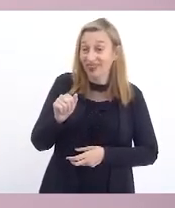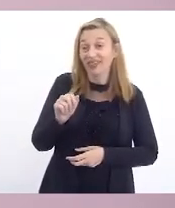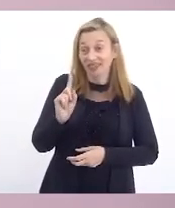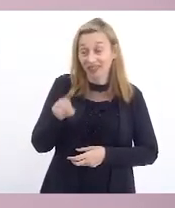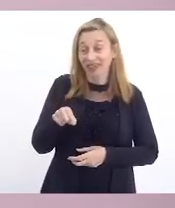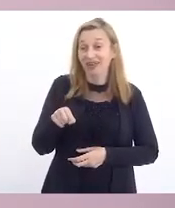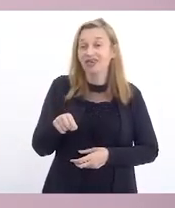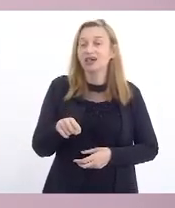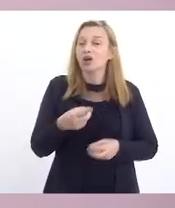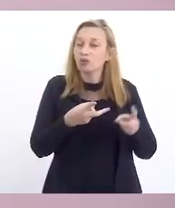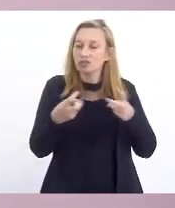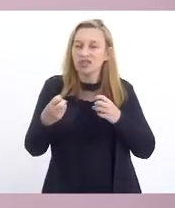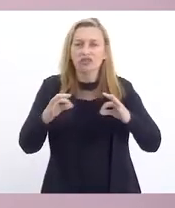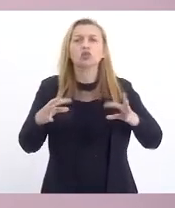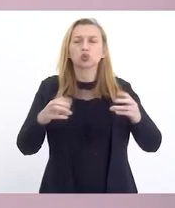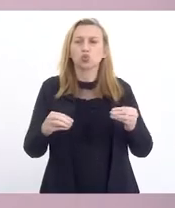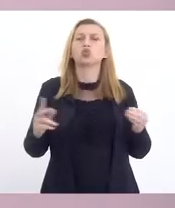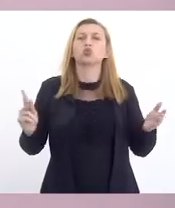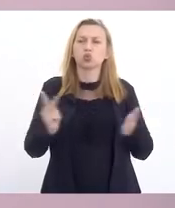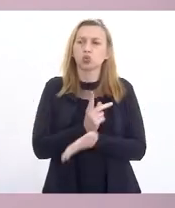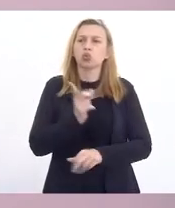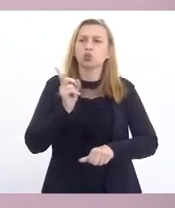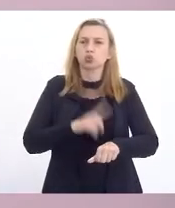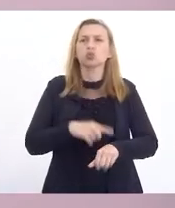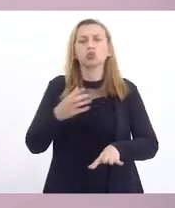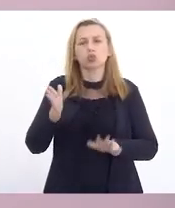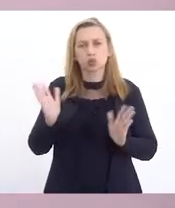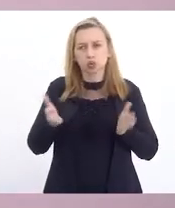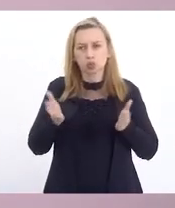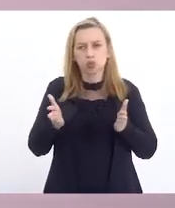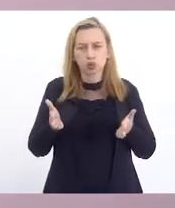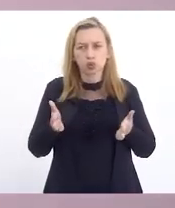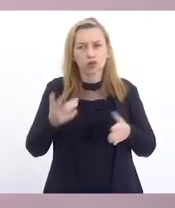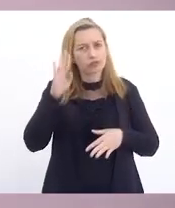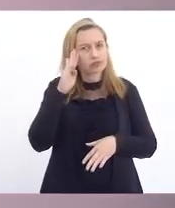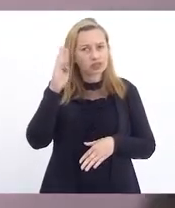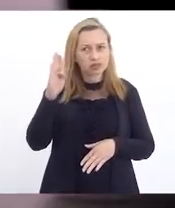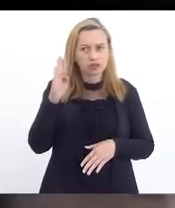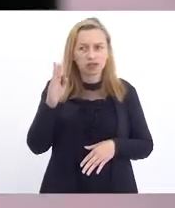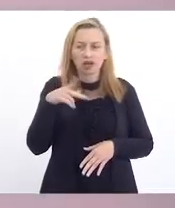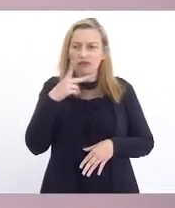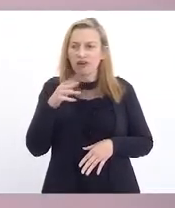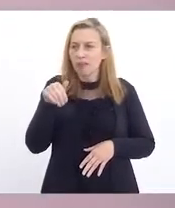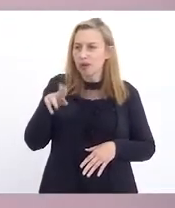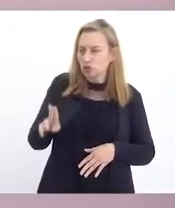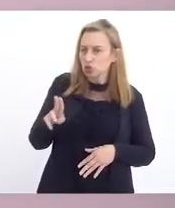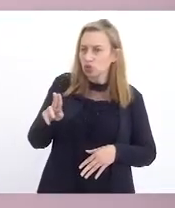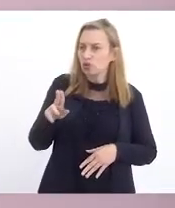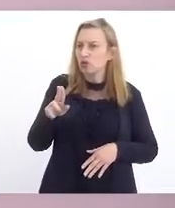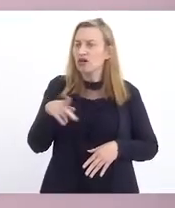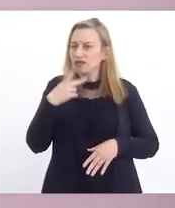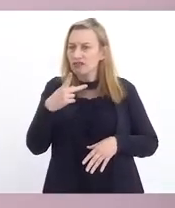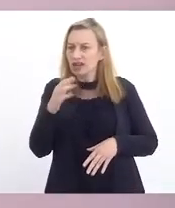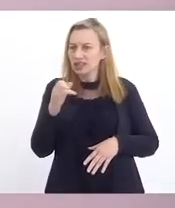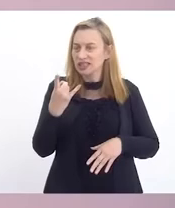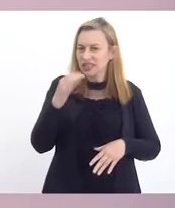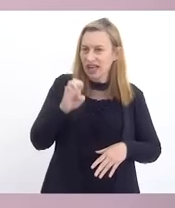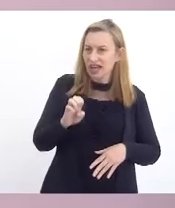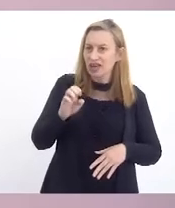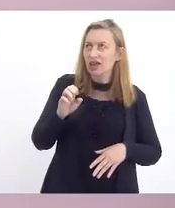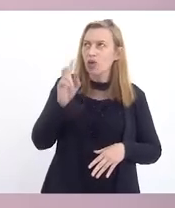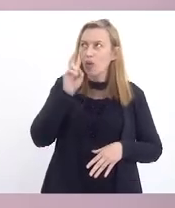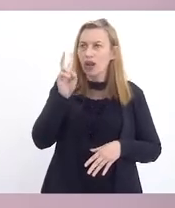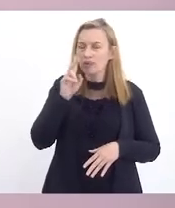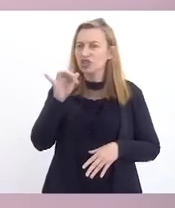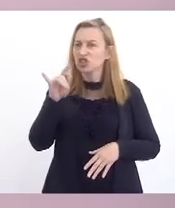observa essa situação toda que veio de algum tempo para cá, principalmente, fala Guandu, fala Sedai, eu lembro de Geosmina, e lembro